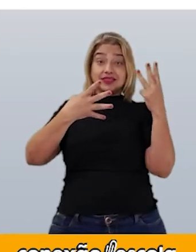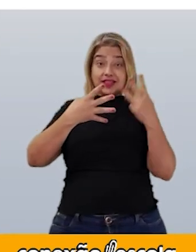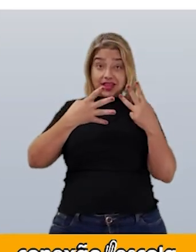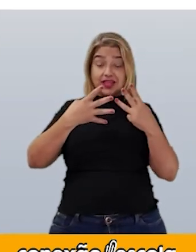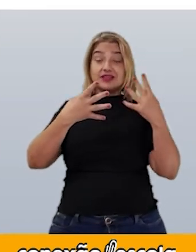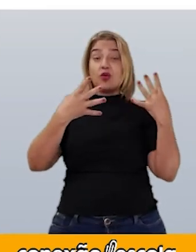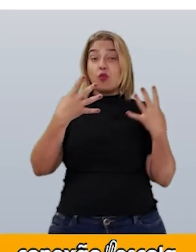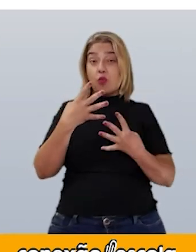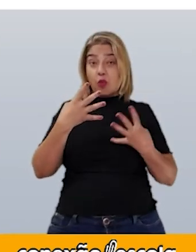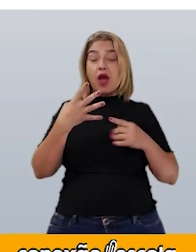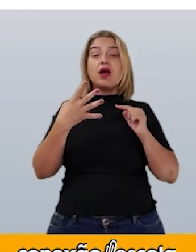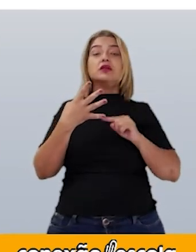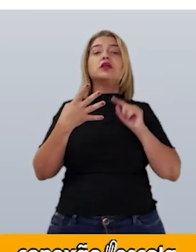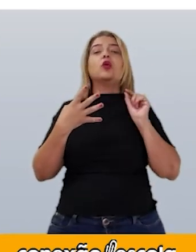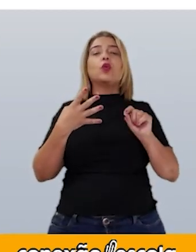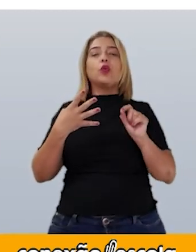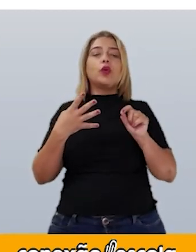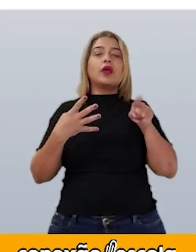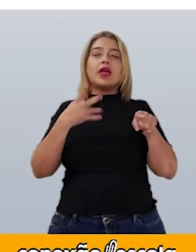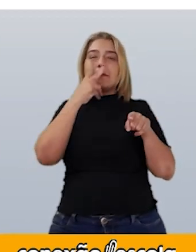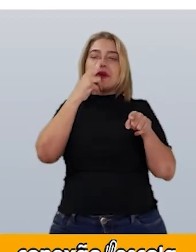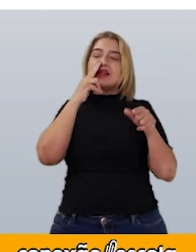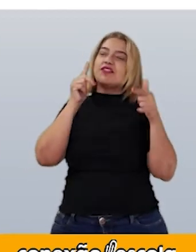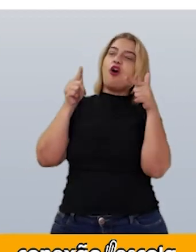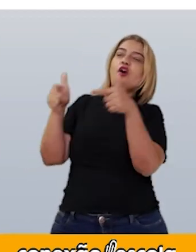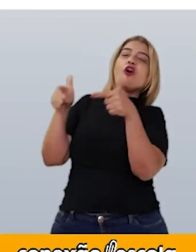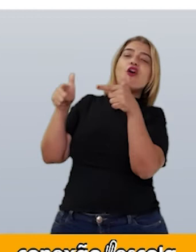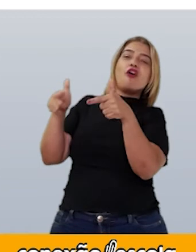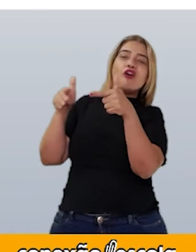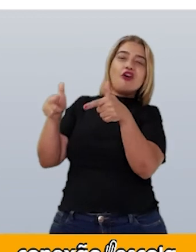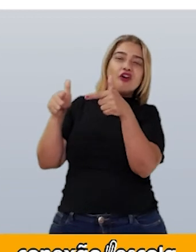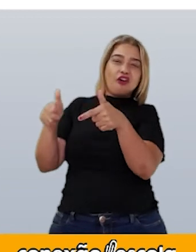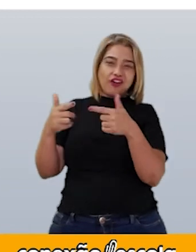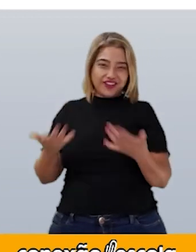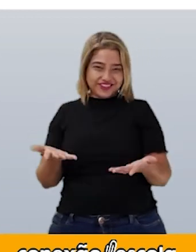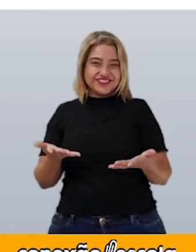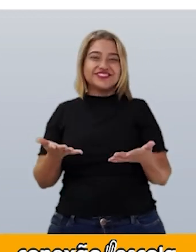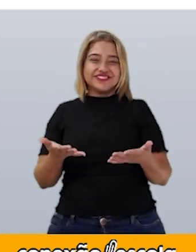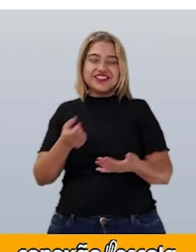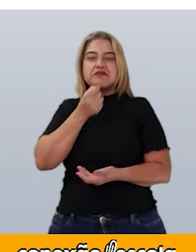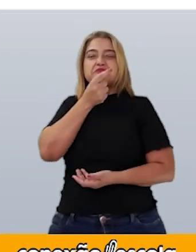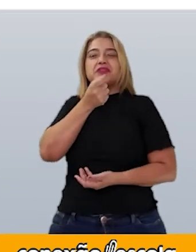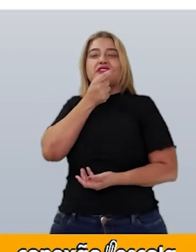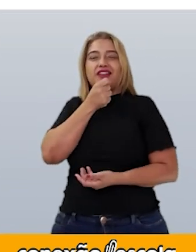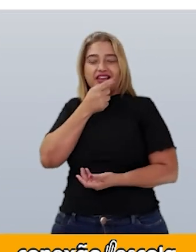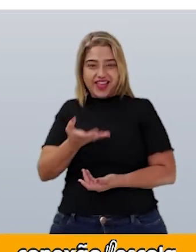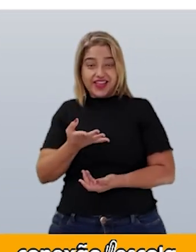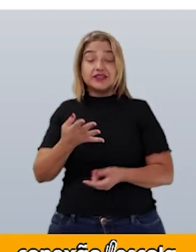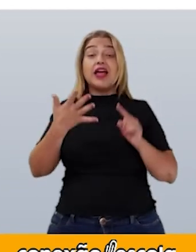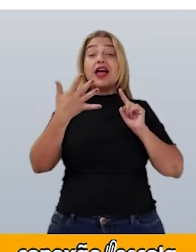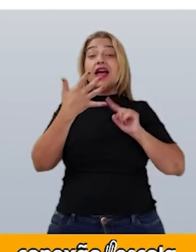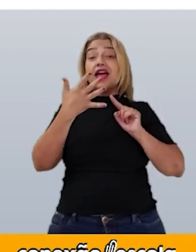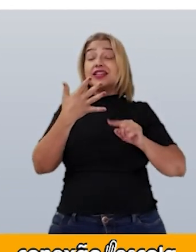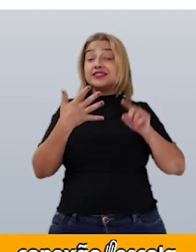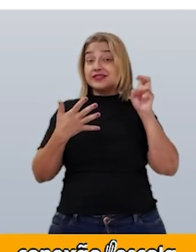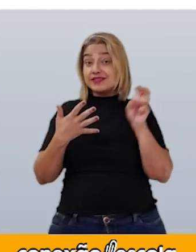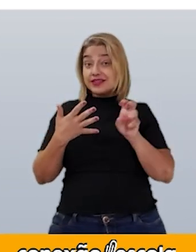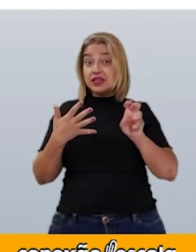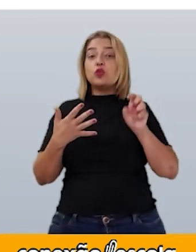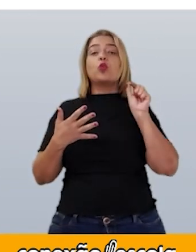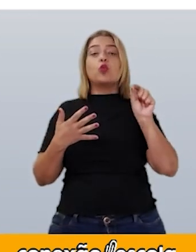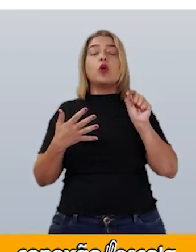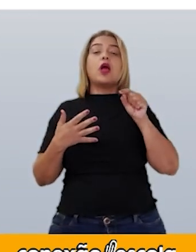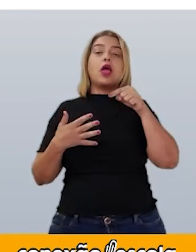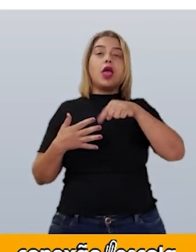estão debochando, né? É uma situação, é um comentário humorístico ali. E o usuário número 5 já